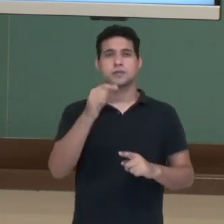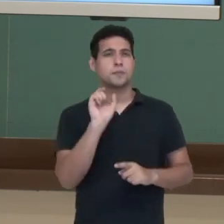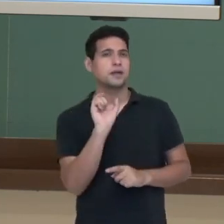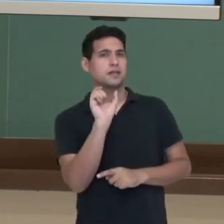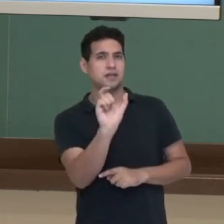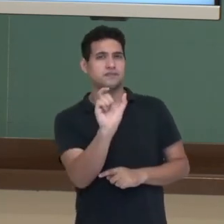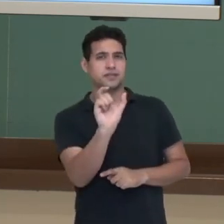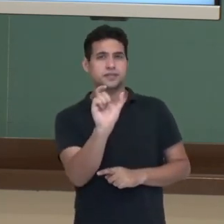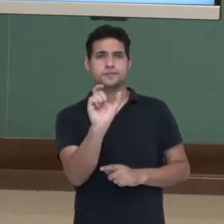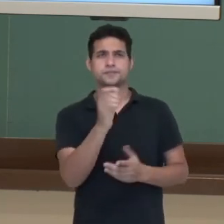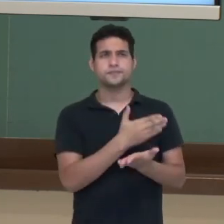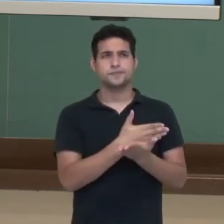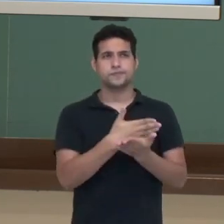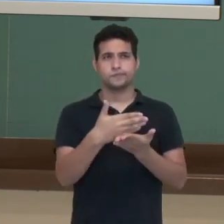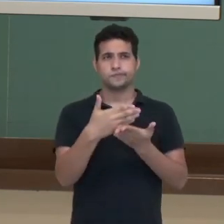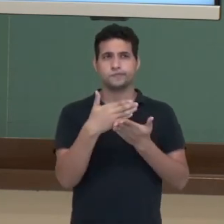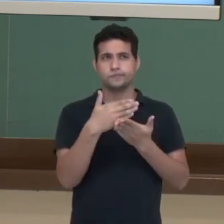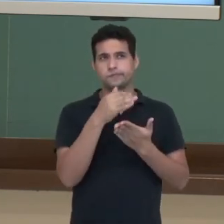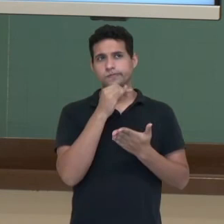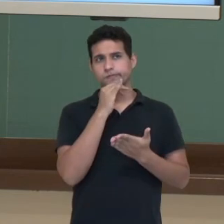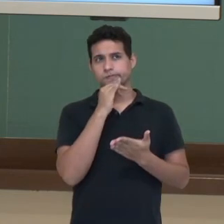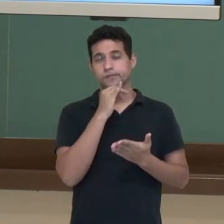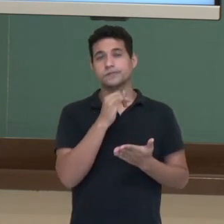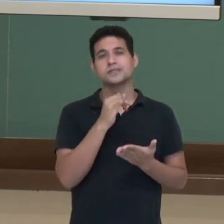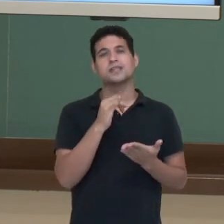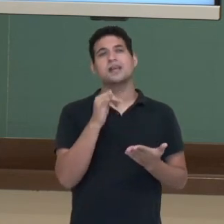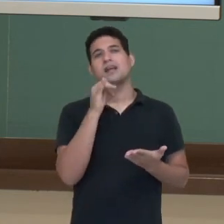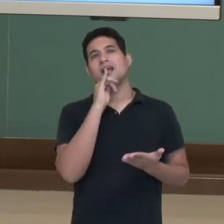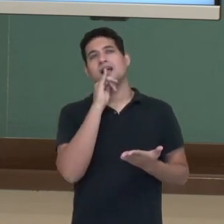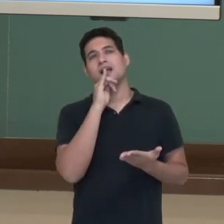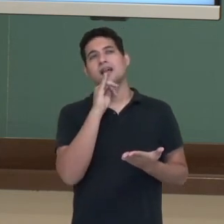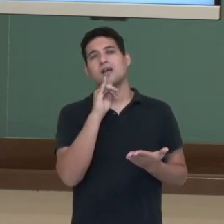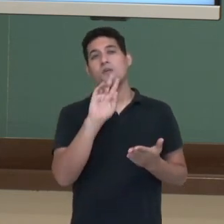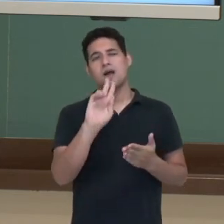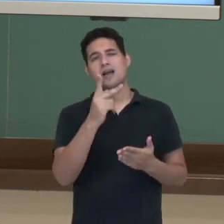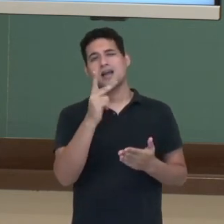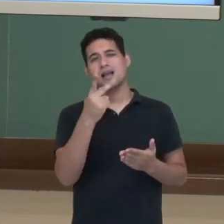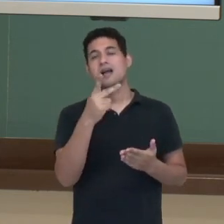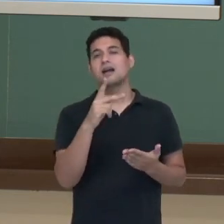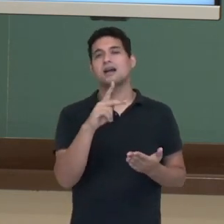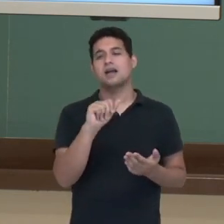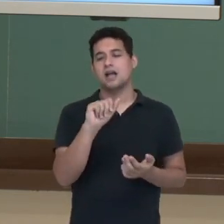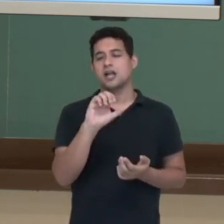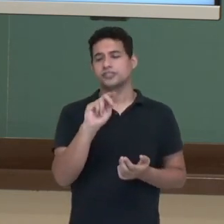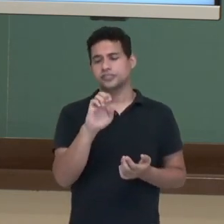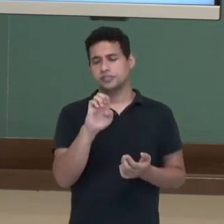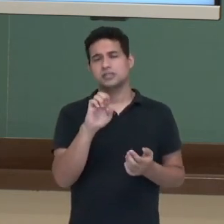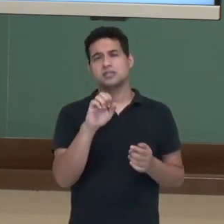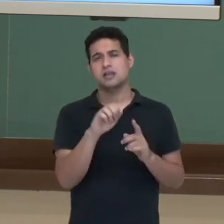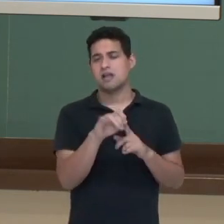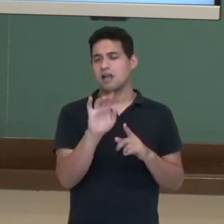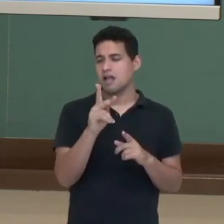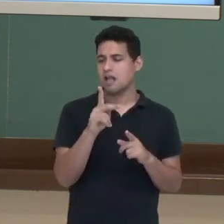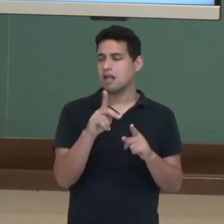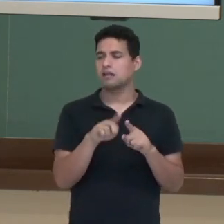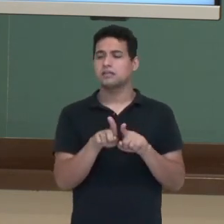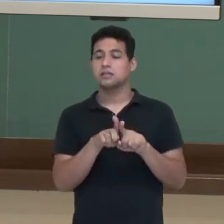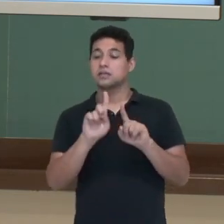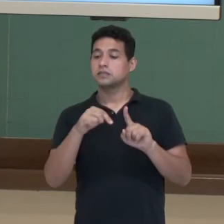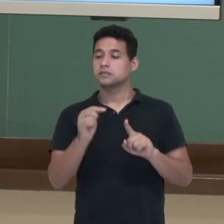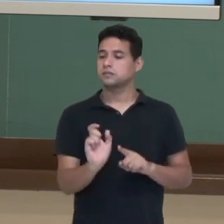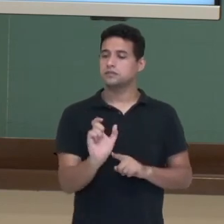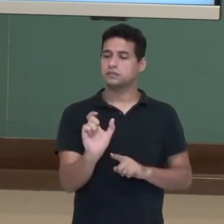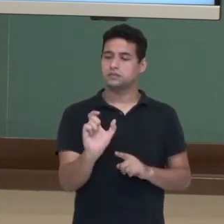palavra começa com late, que é o H, H e I, e a próxima